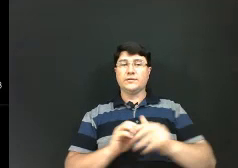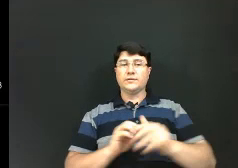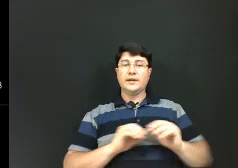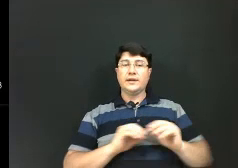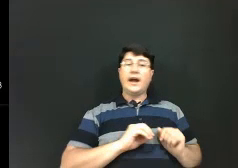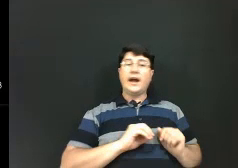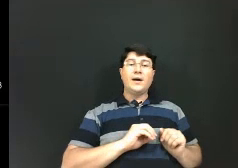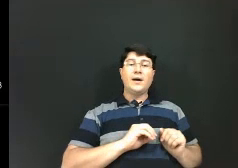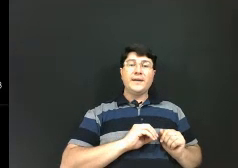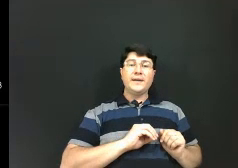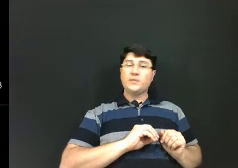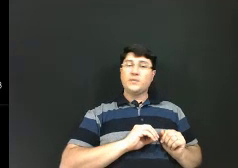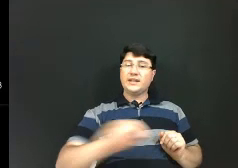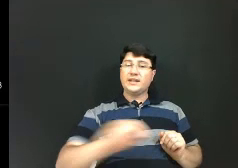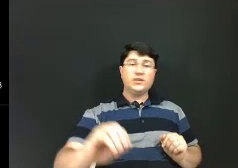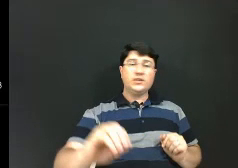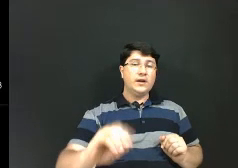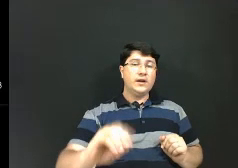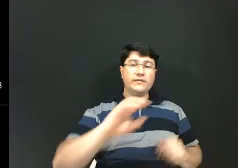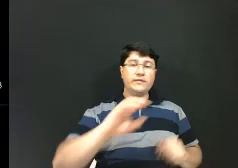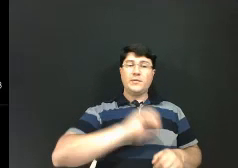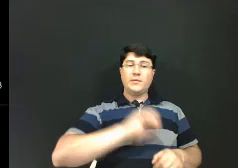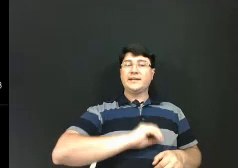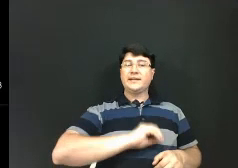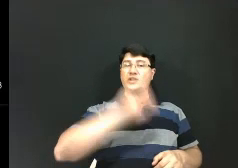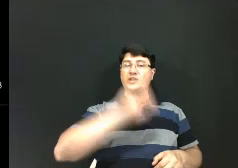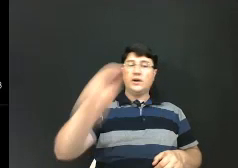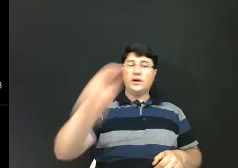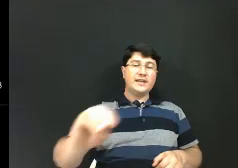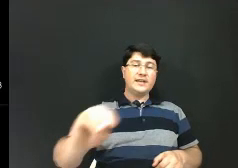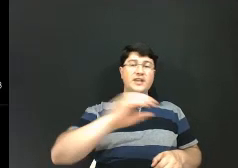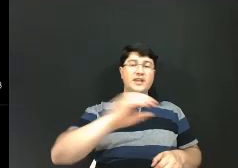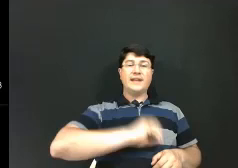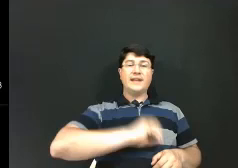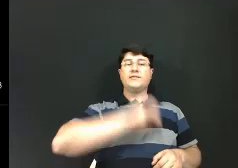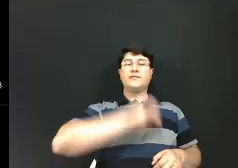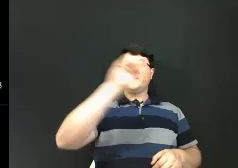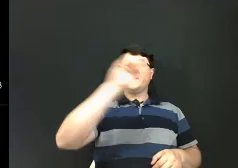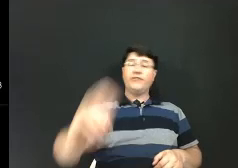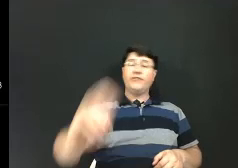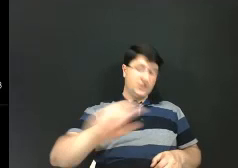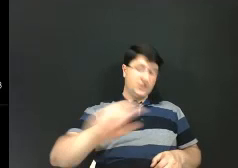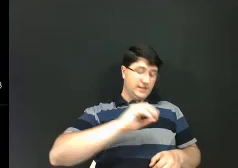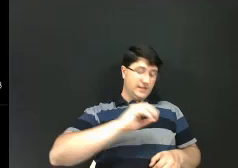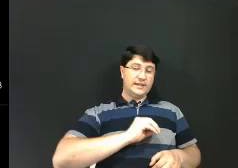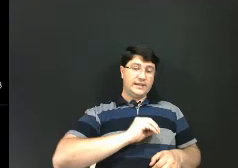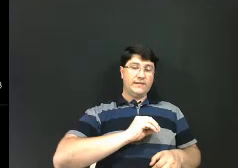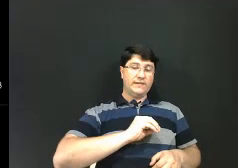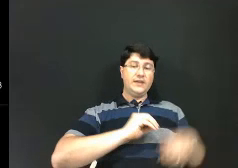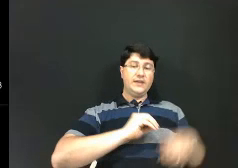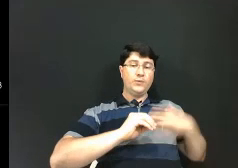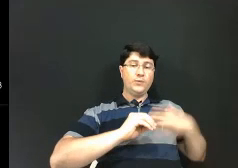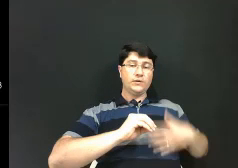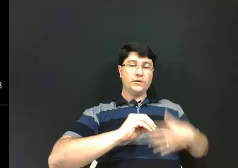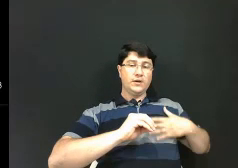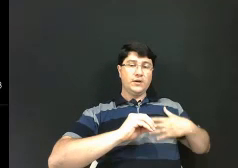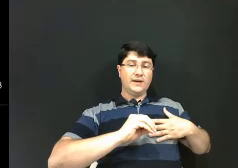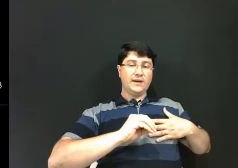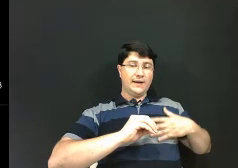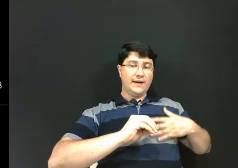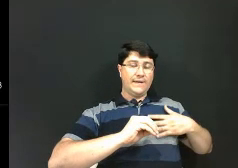em outro. Há apenas uma trajetória, o verbo é uma trajetória, que é de foi para frente. Estava aqui,